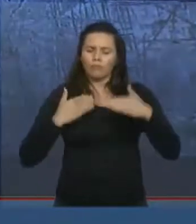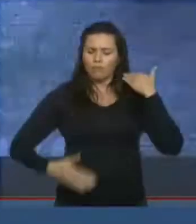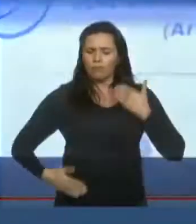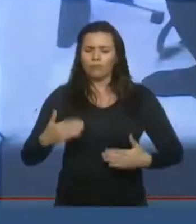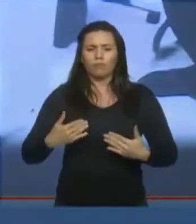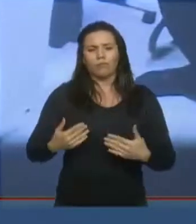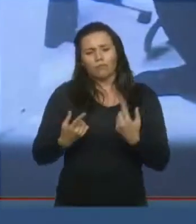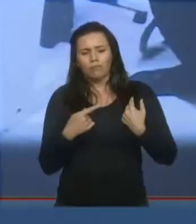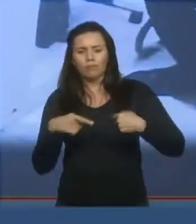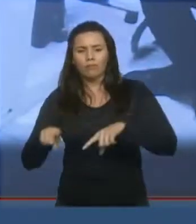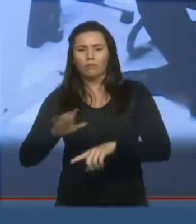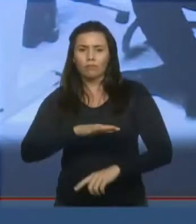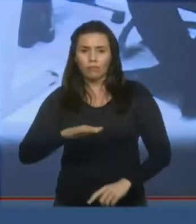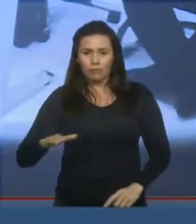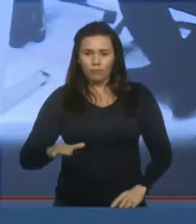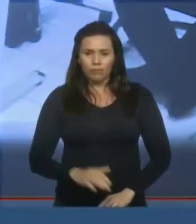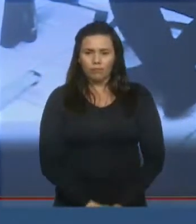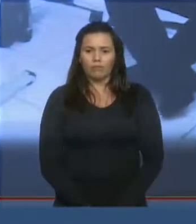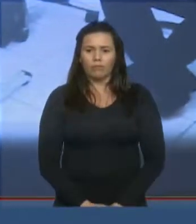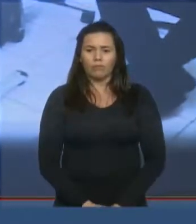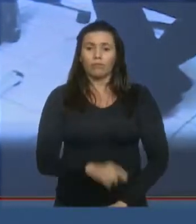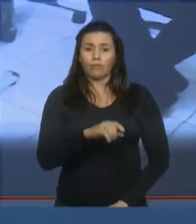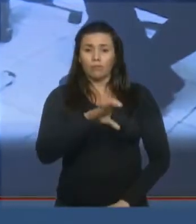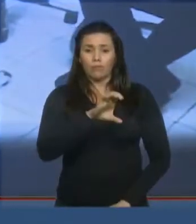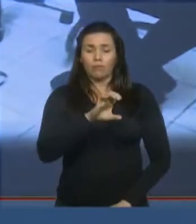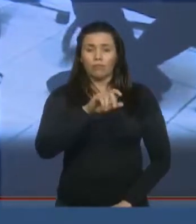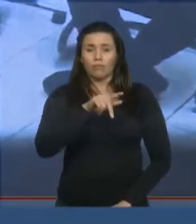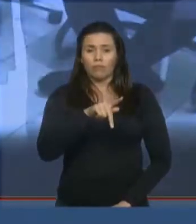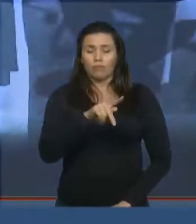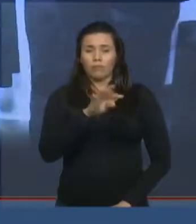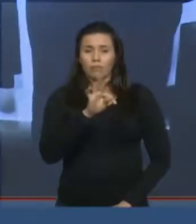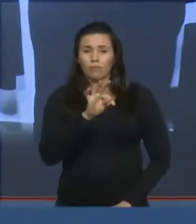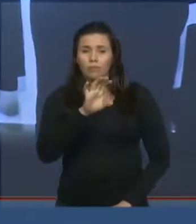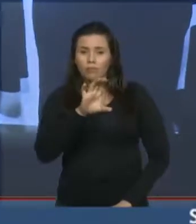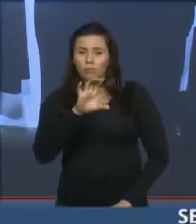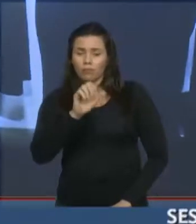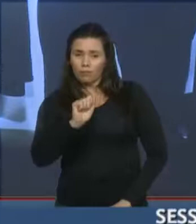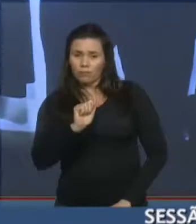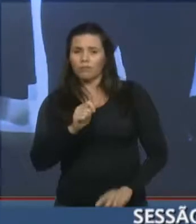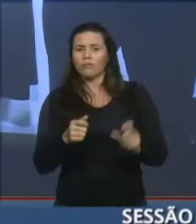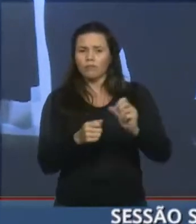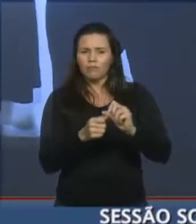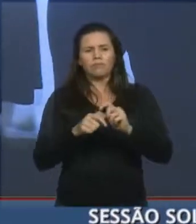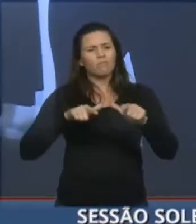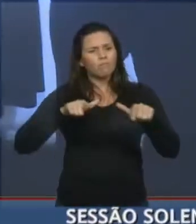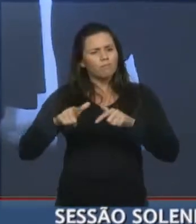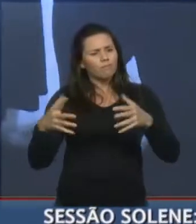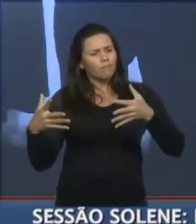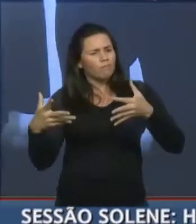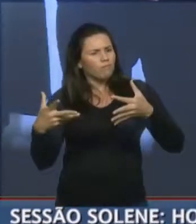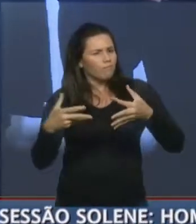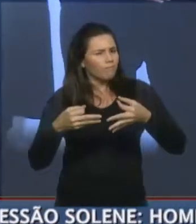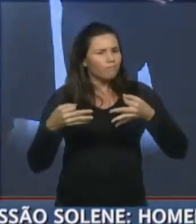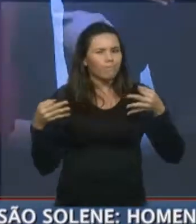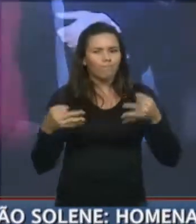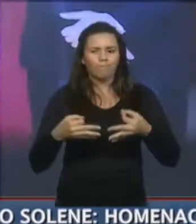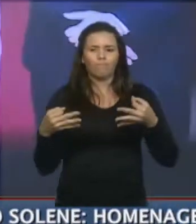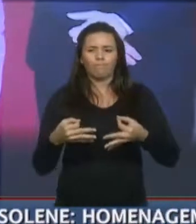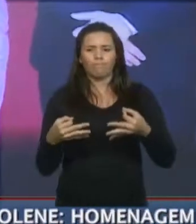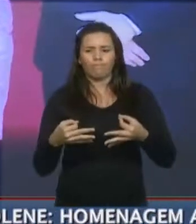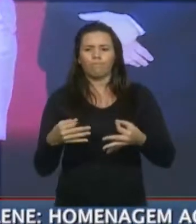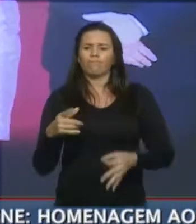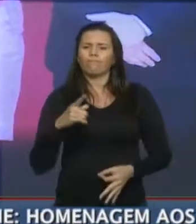O CPTCA realiza um trabalho de verdadeira relevância social, desenvolvido por uma equipe interdisciplinar formada